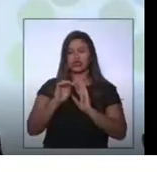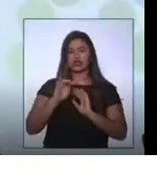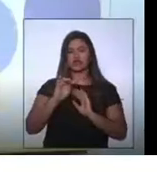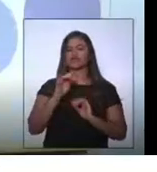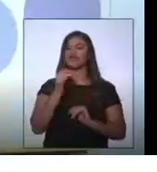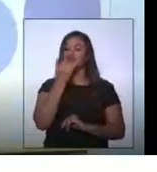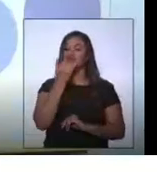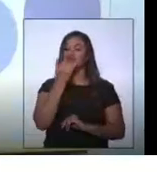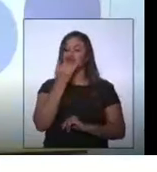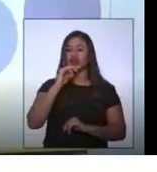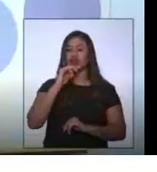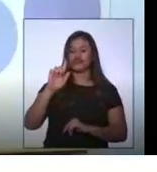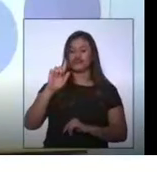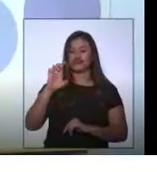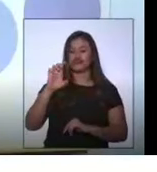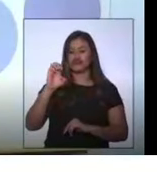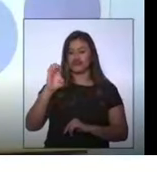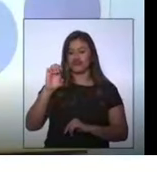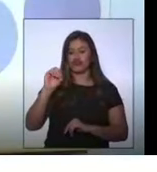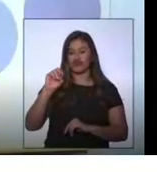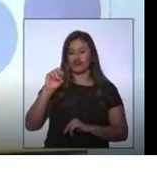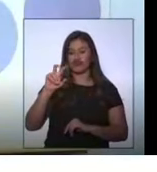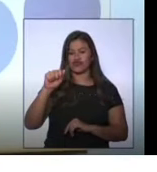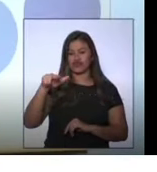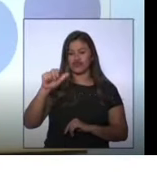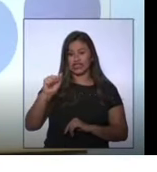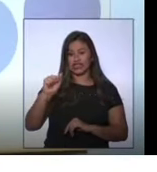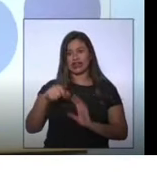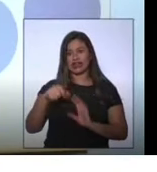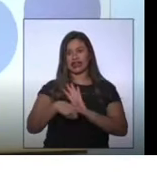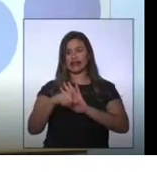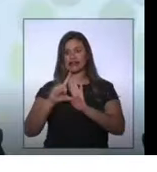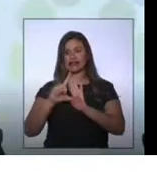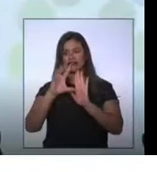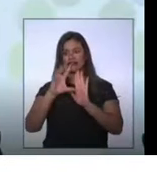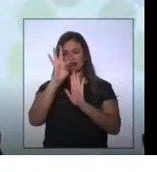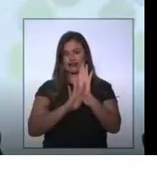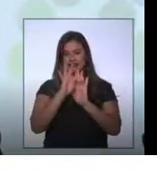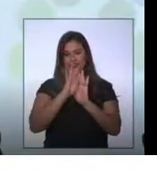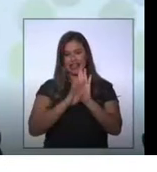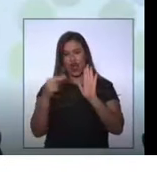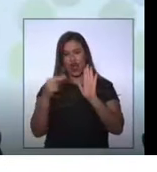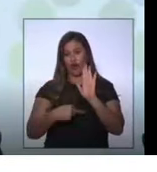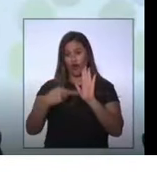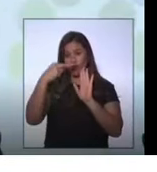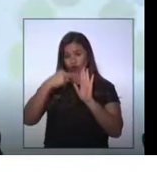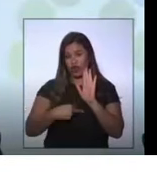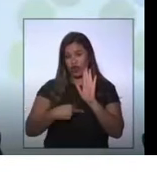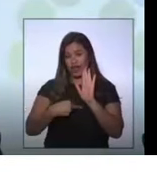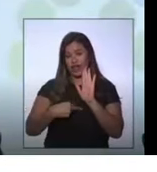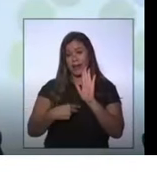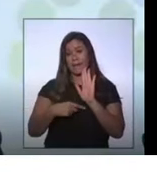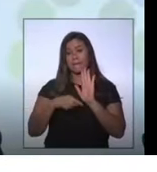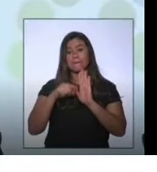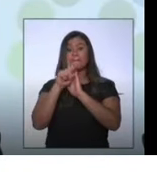Giovana, Giovana. perdão, Perdão, Giovana. Giovana. É sempre bom, Giovana, quando você for ler um texto, você pesquisar